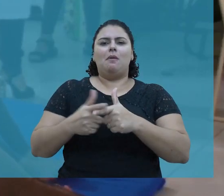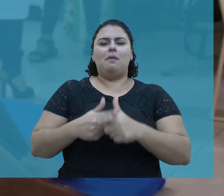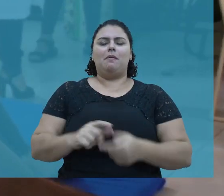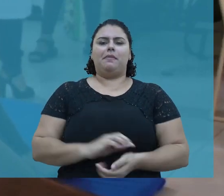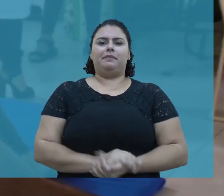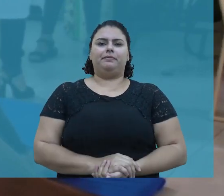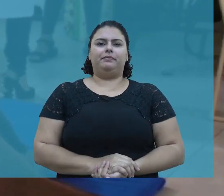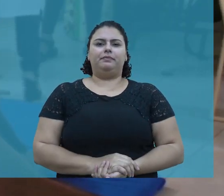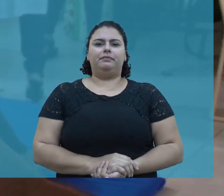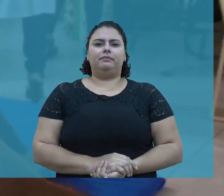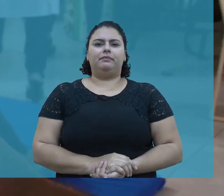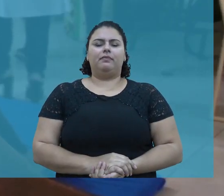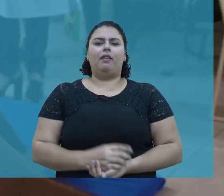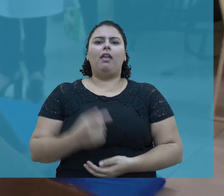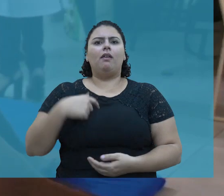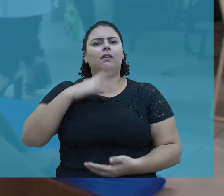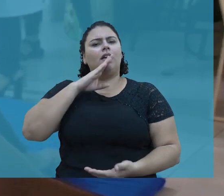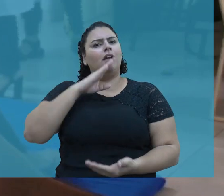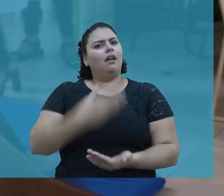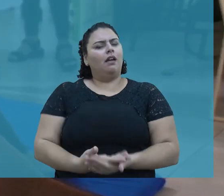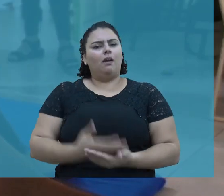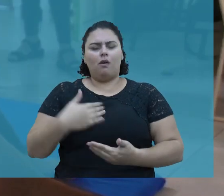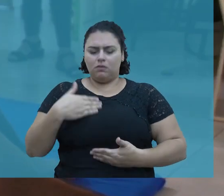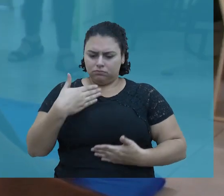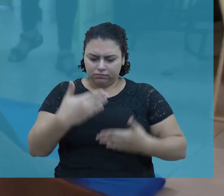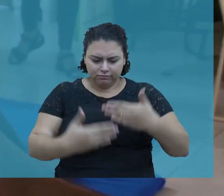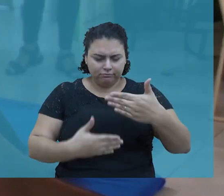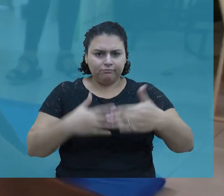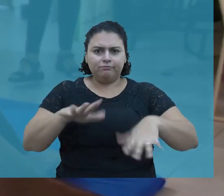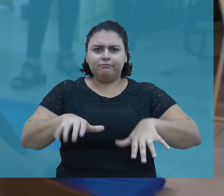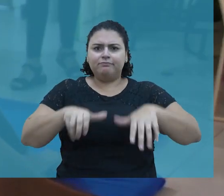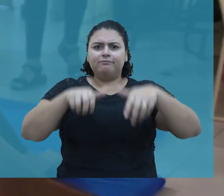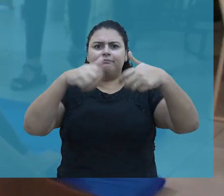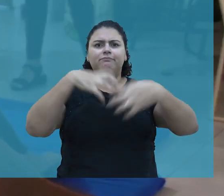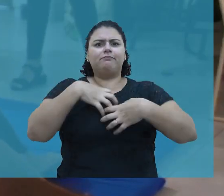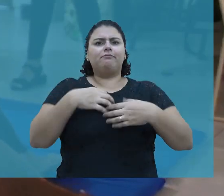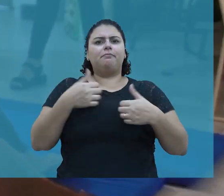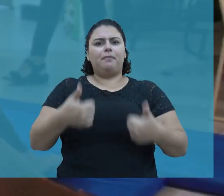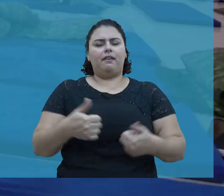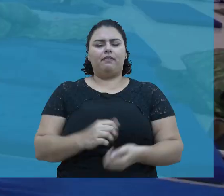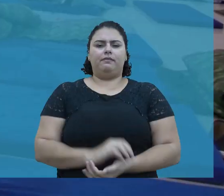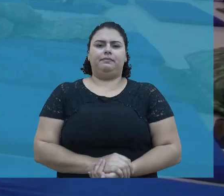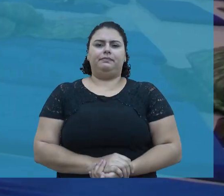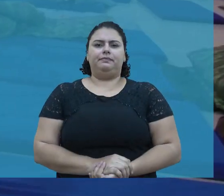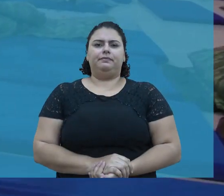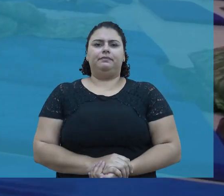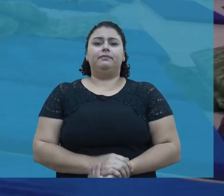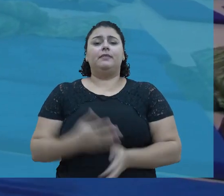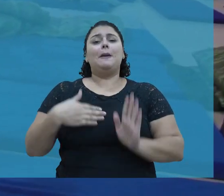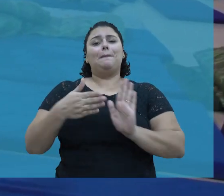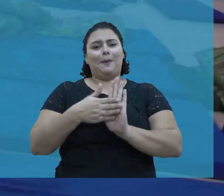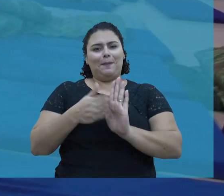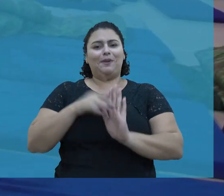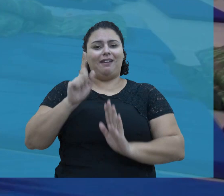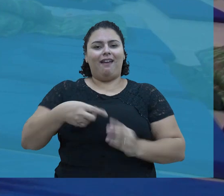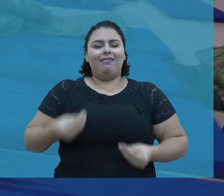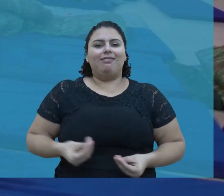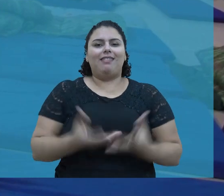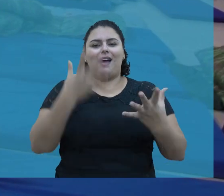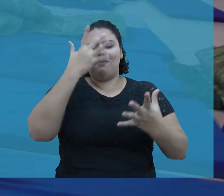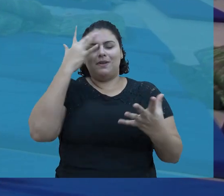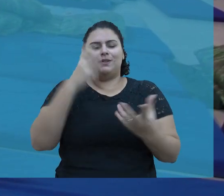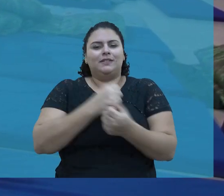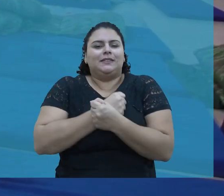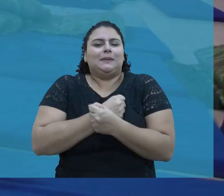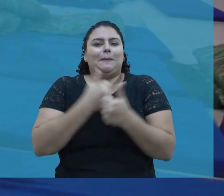assim, estarrecida da evolução que eu tive de bem-estar, né? E se a proposta é oferecer calor